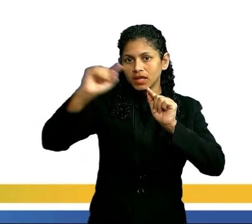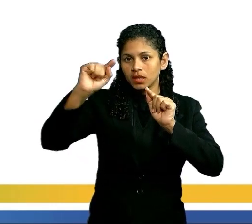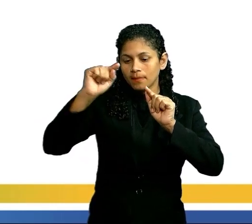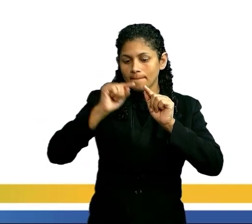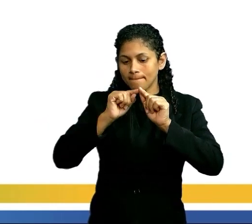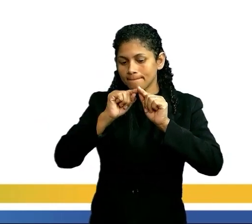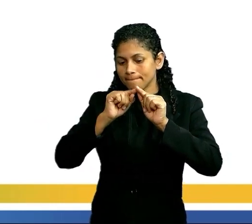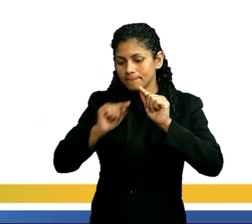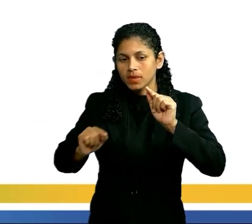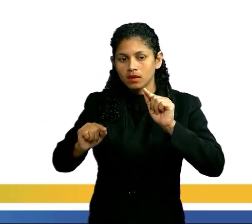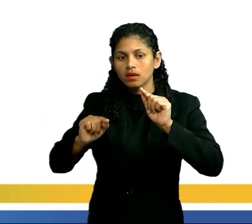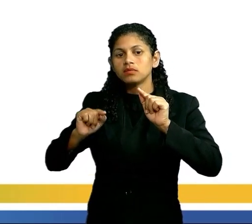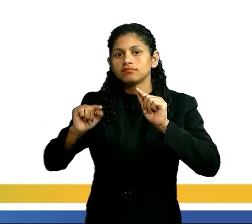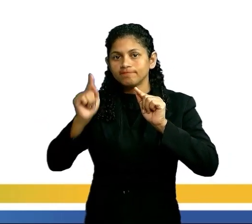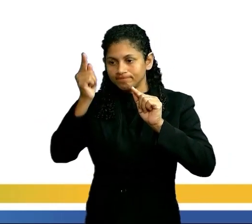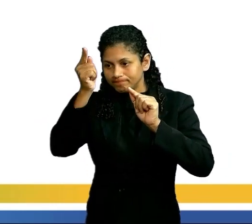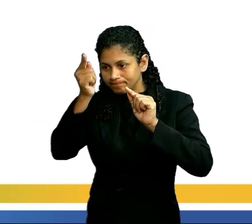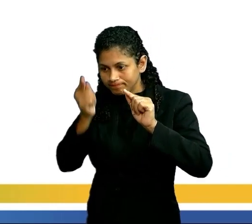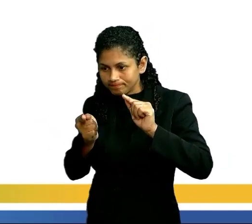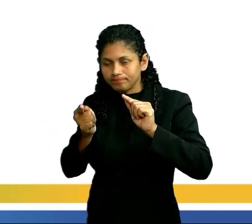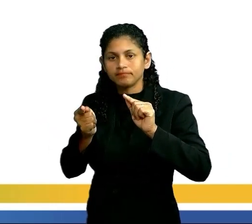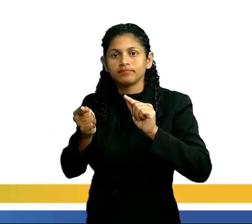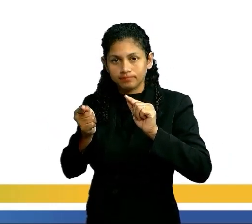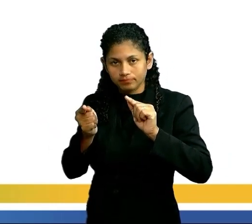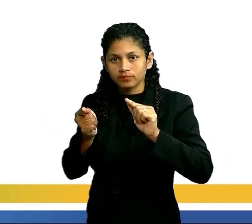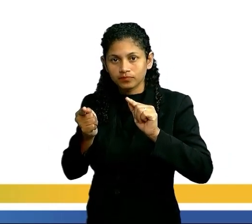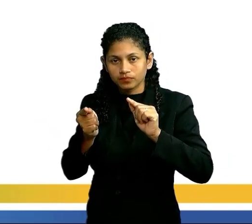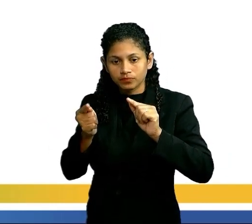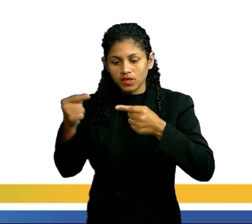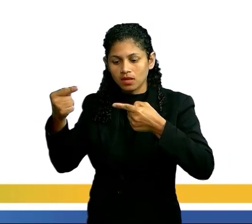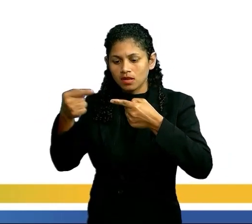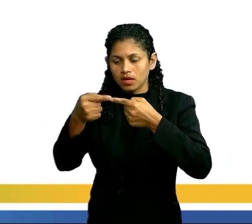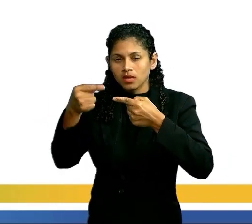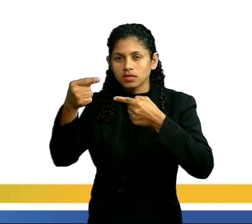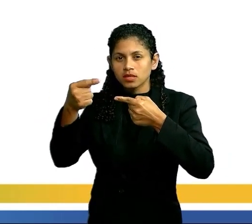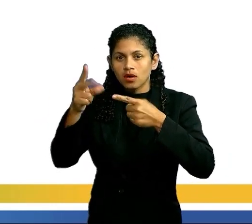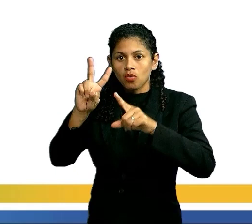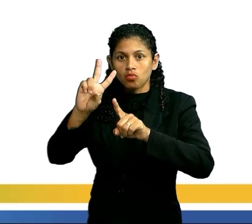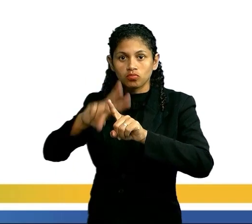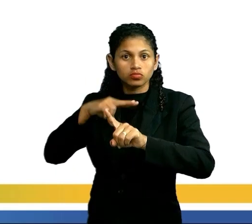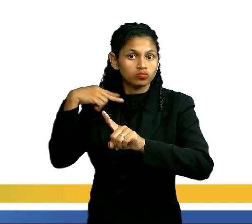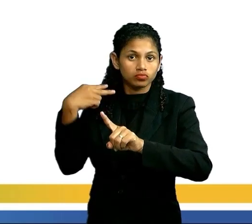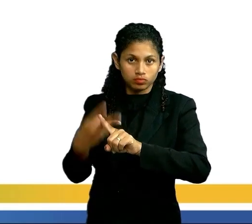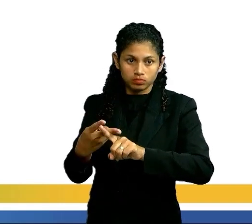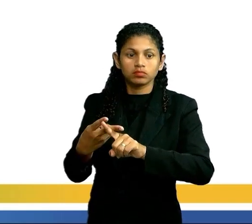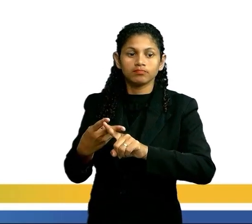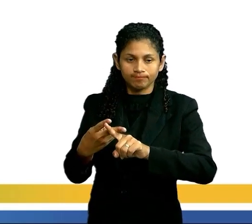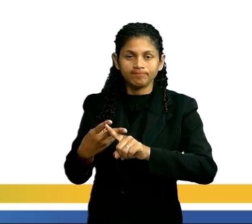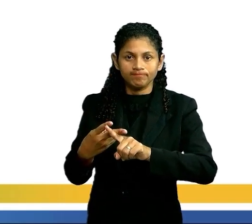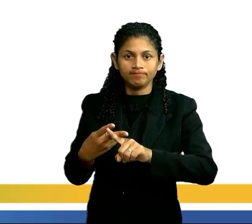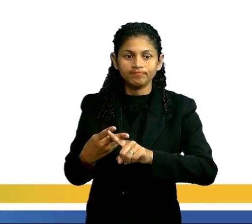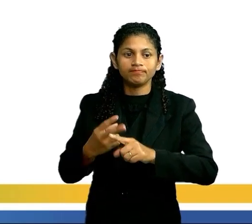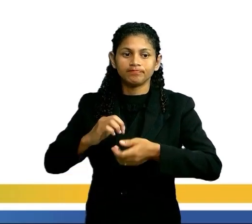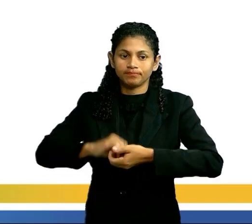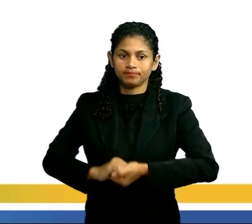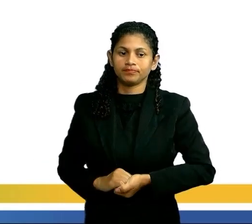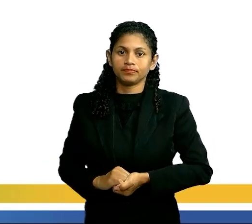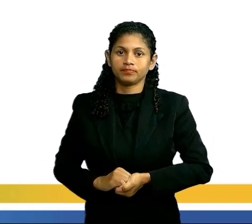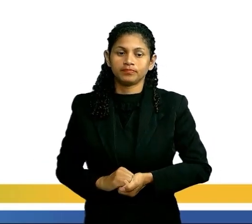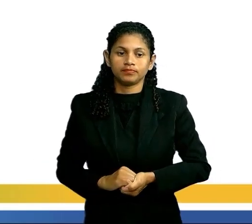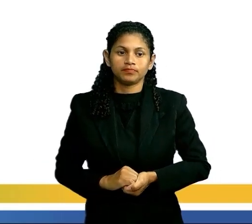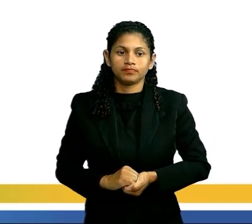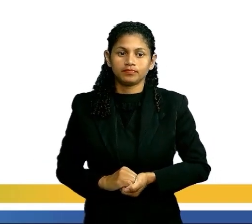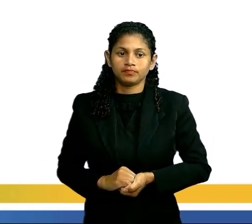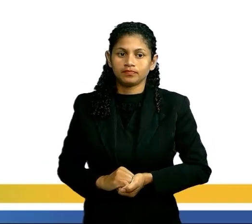dupla e simples, ou seja, ligações duplas alternadas. É a mesma coisa fazer do lado esquerdo quanto do